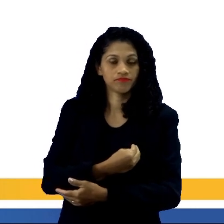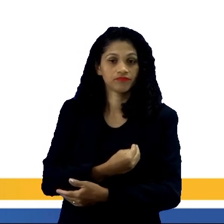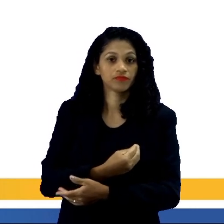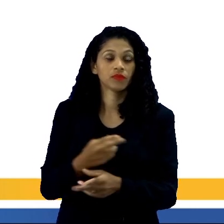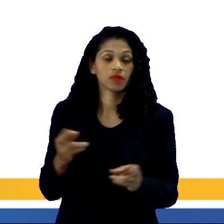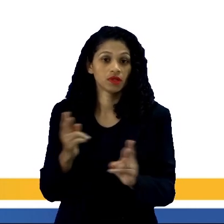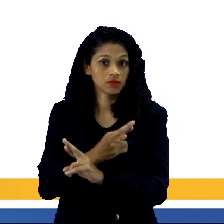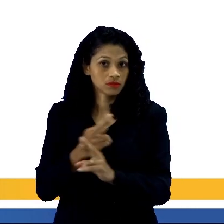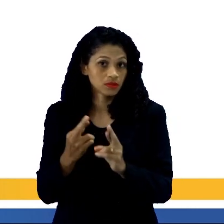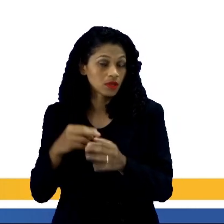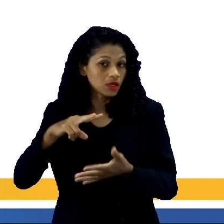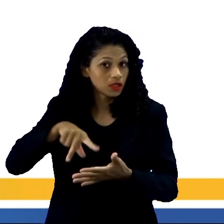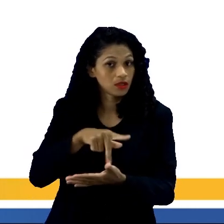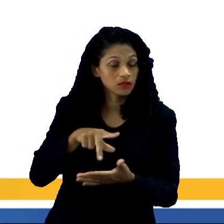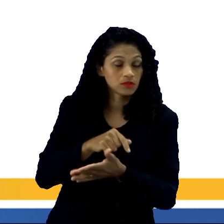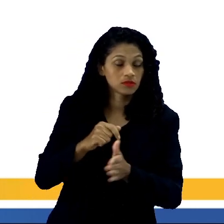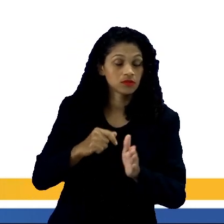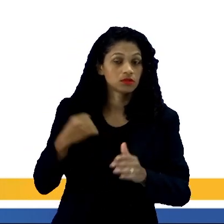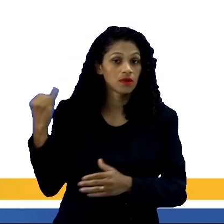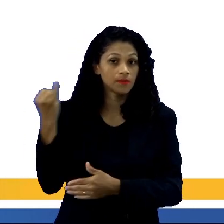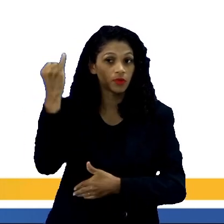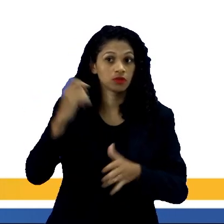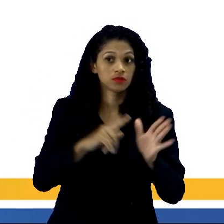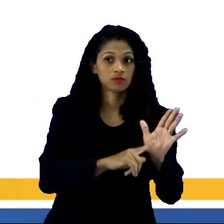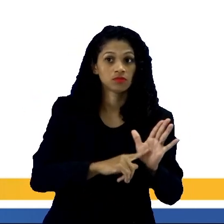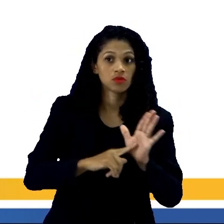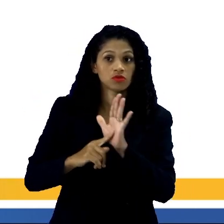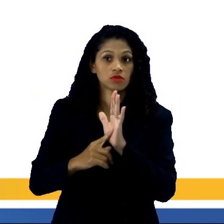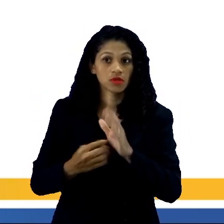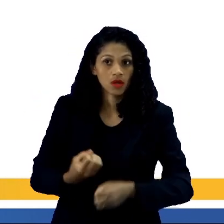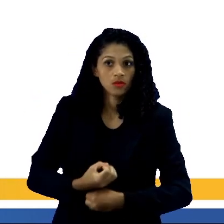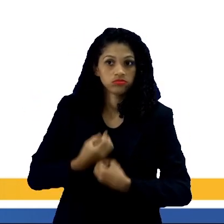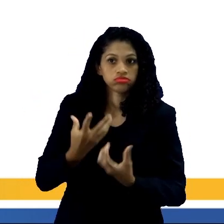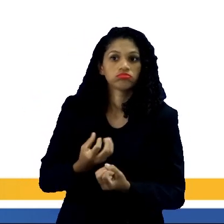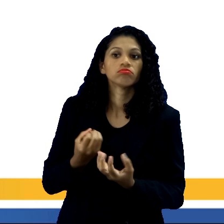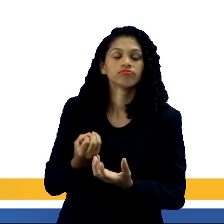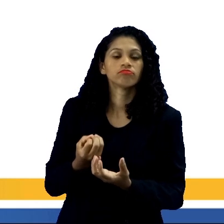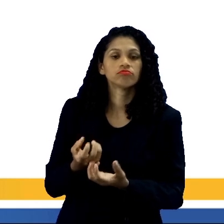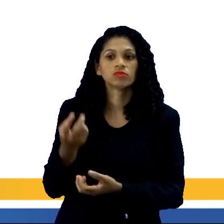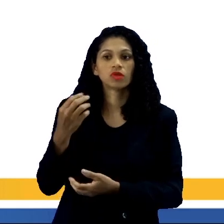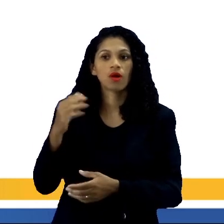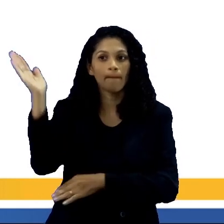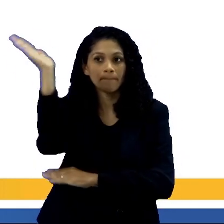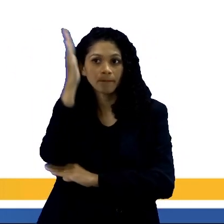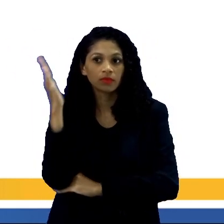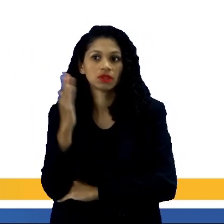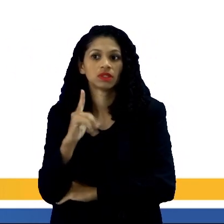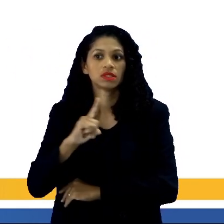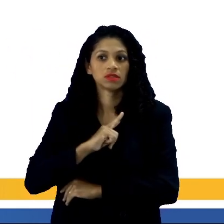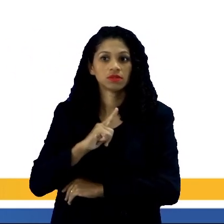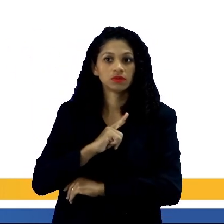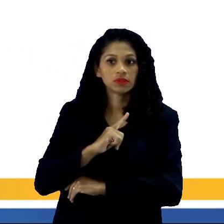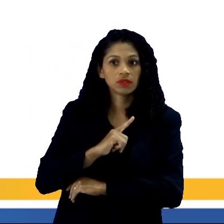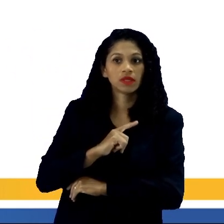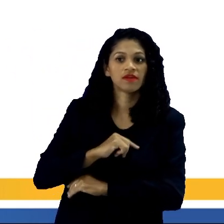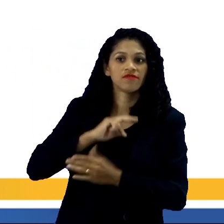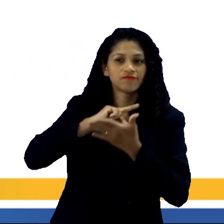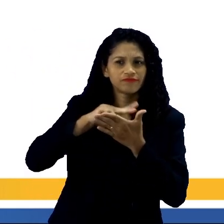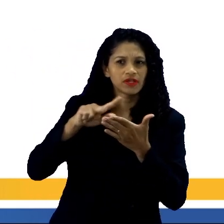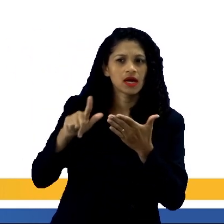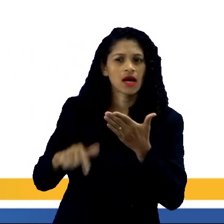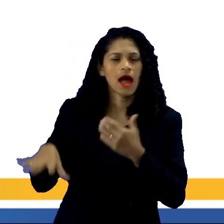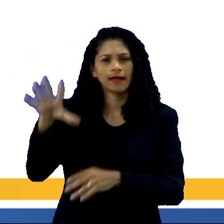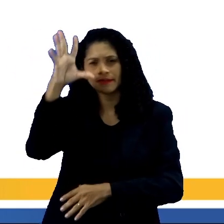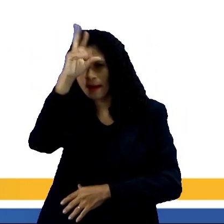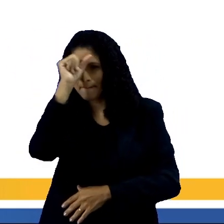sua identidade cultural. Nesse sentido, o Brasil reverbera todas as aprendizagens por meio das suas práticas. Influenciado